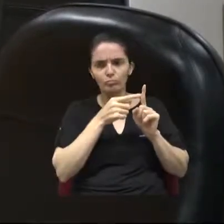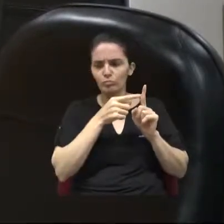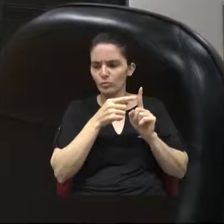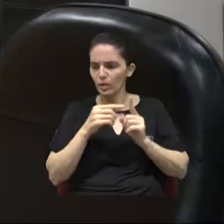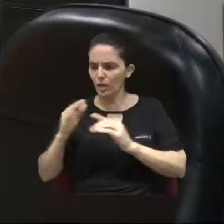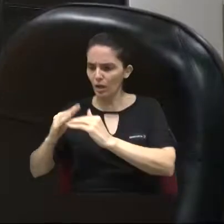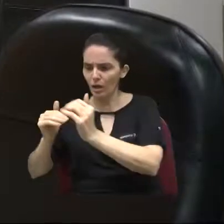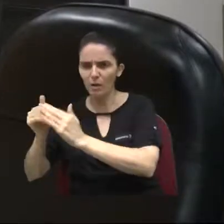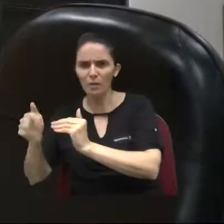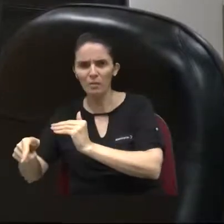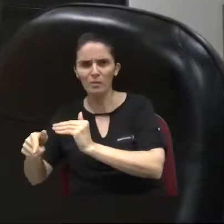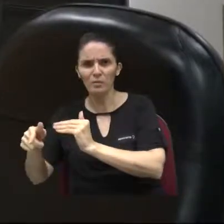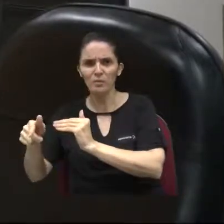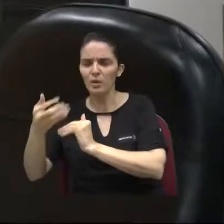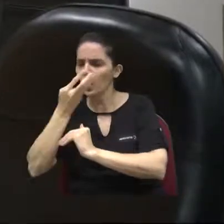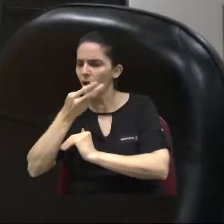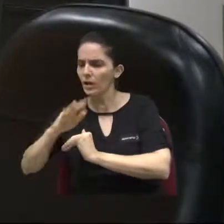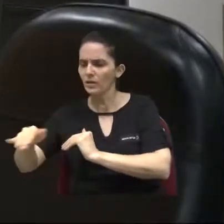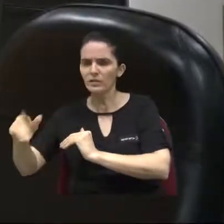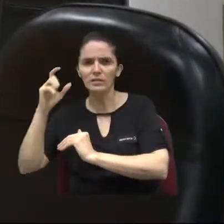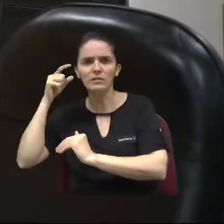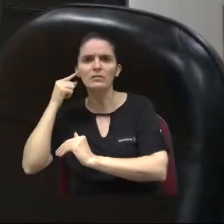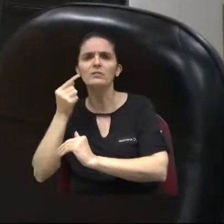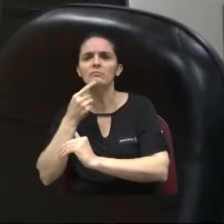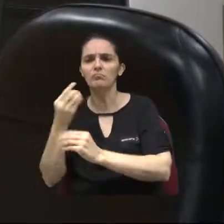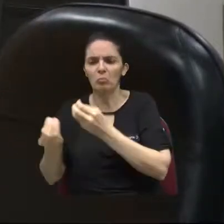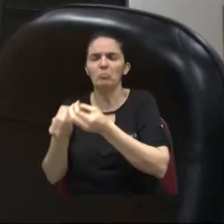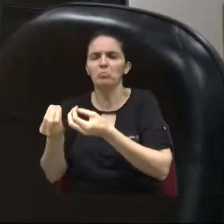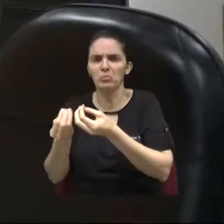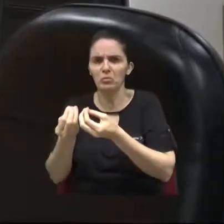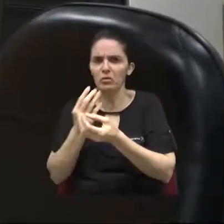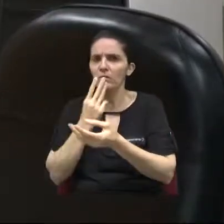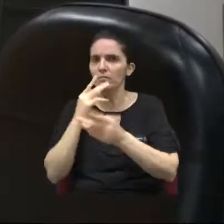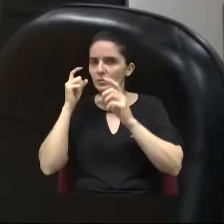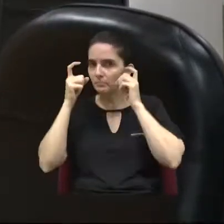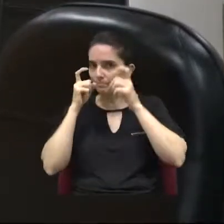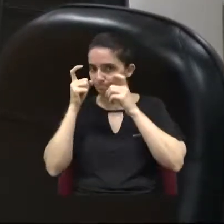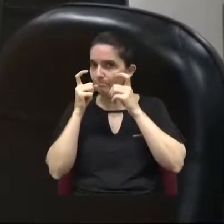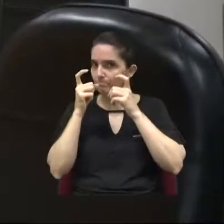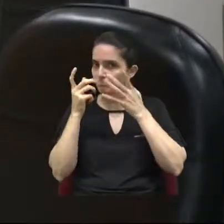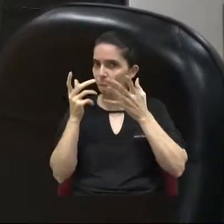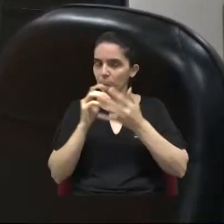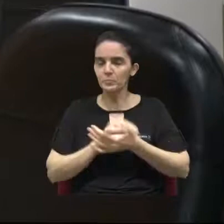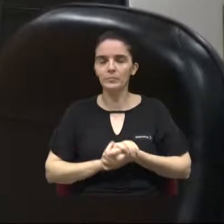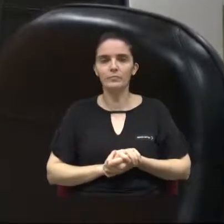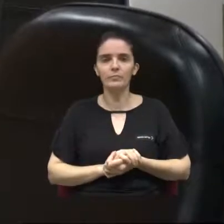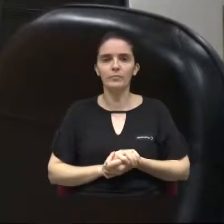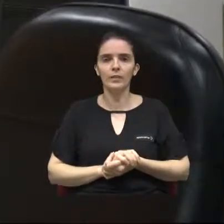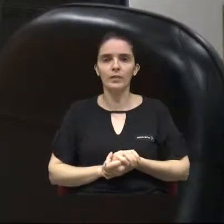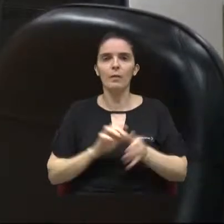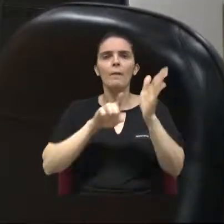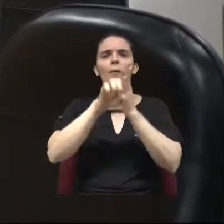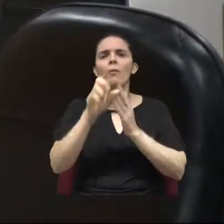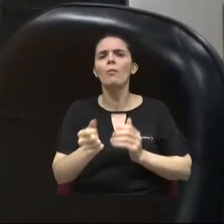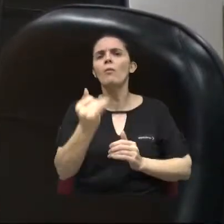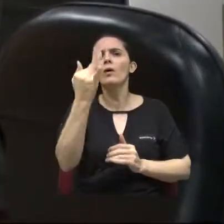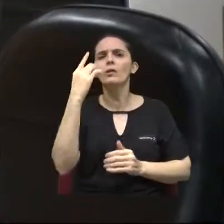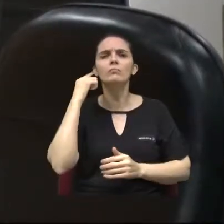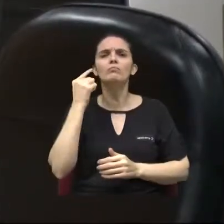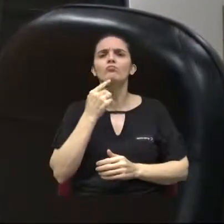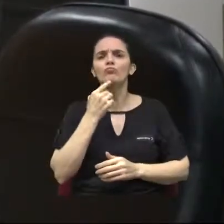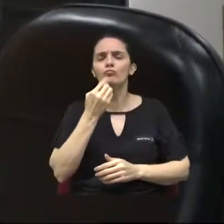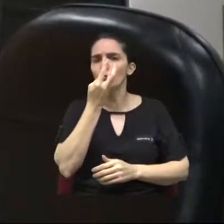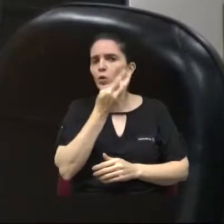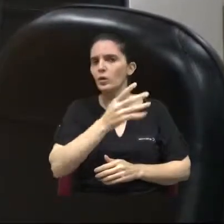nesses eventos. Então, me causou uma preocupação, faço aqui esse requerimento, questionando a prefeitura o número de alunos, a quantidade de professores, e